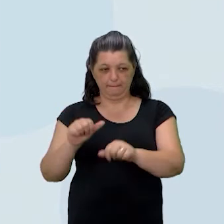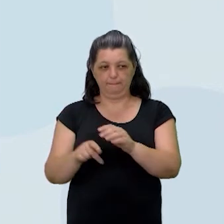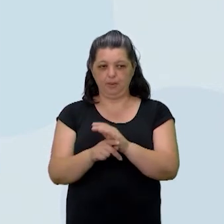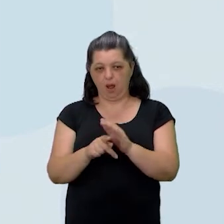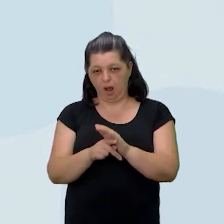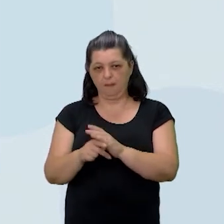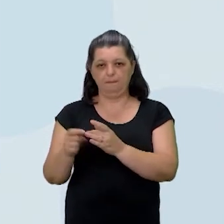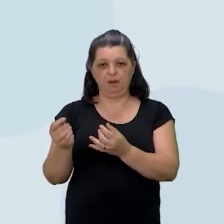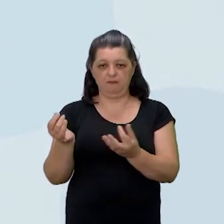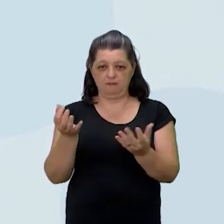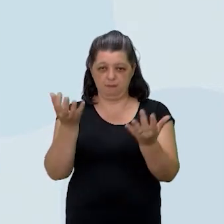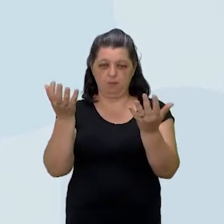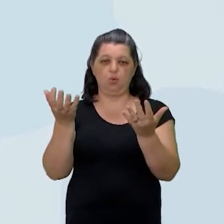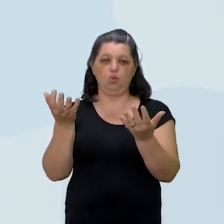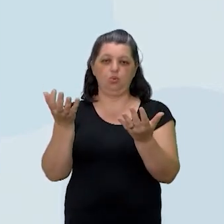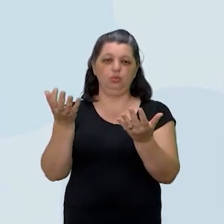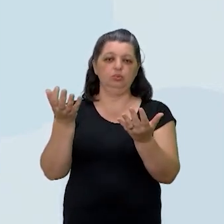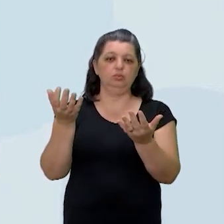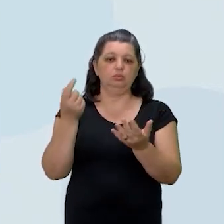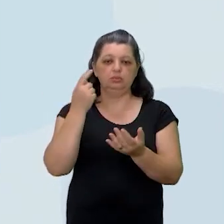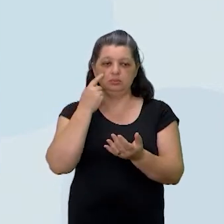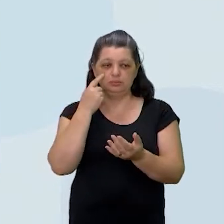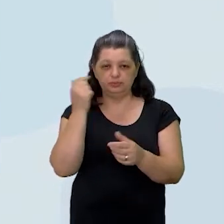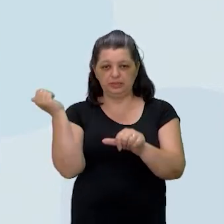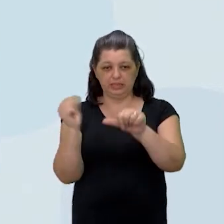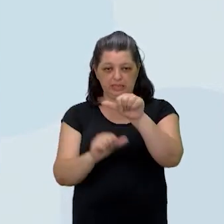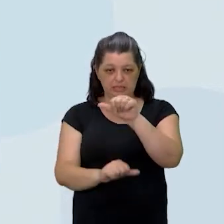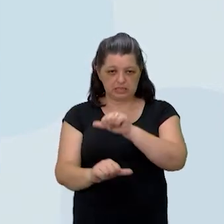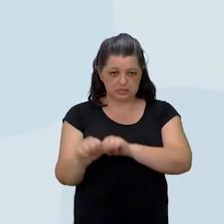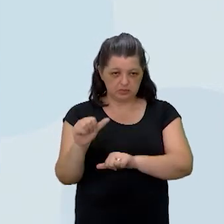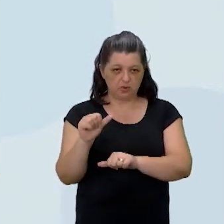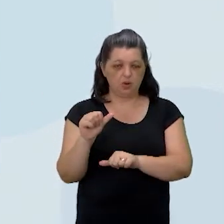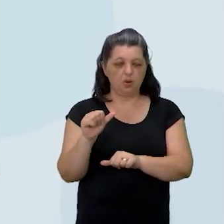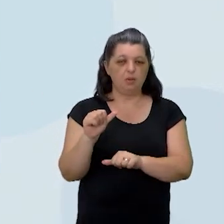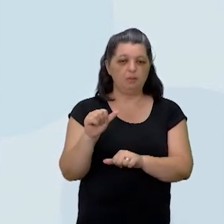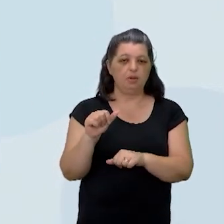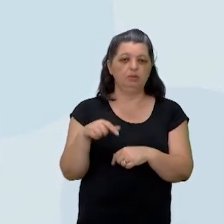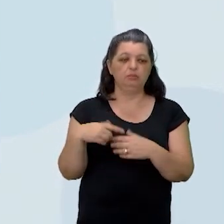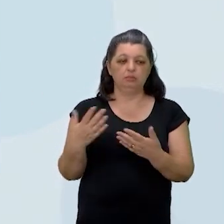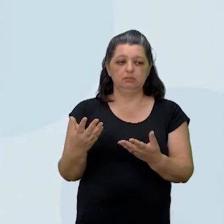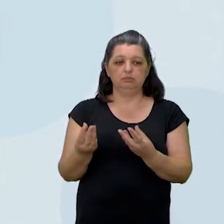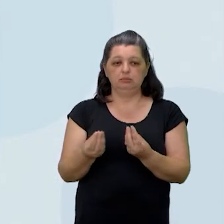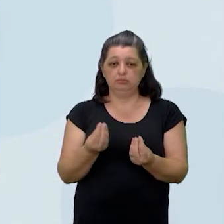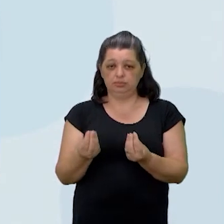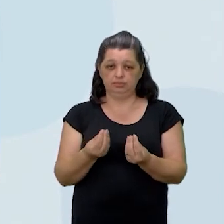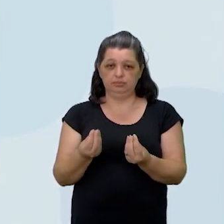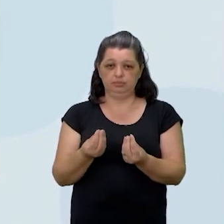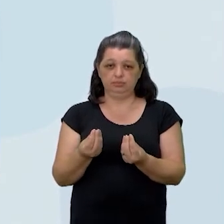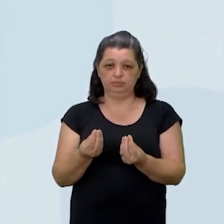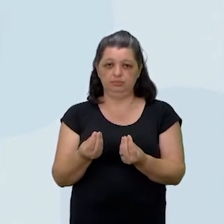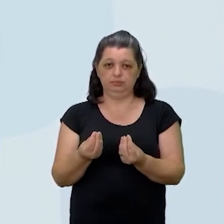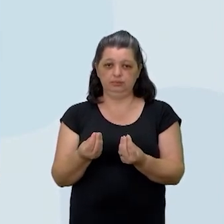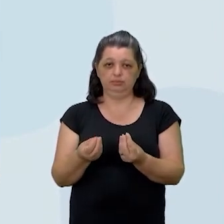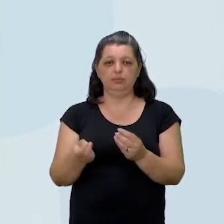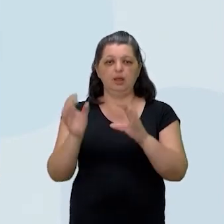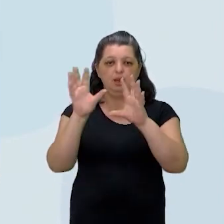d'água, e aí ela, né, quando ela se transforma em vapor d'água, ela chega e forma